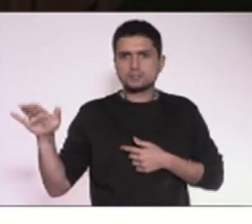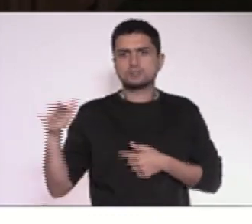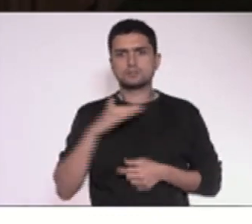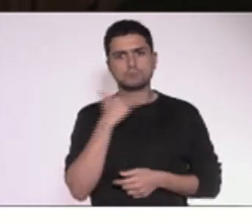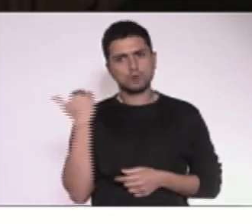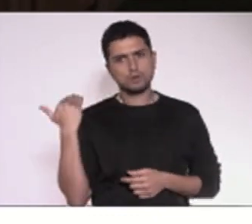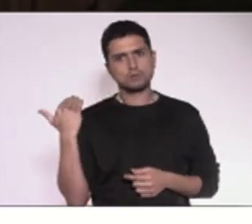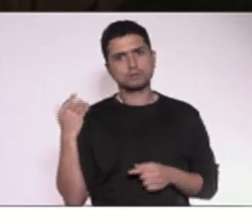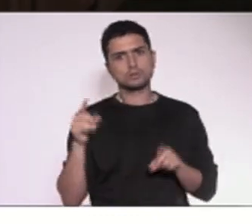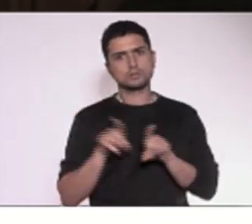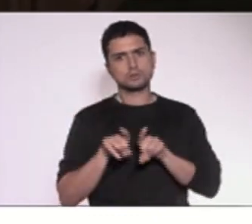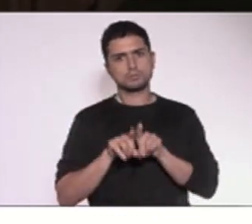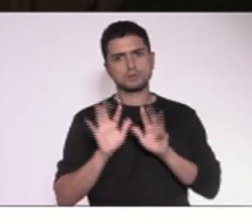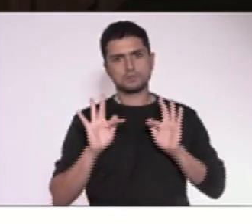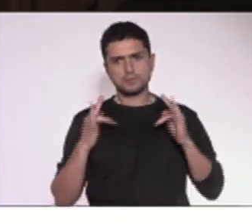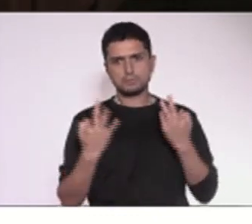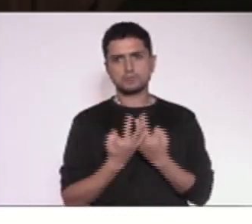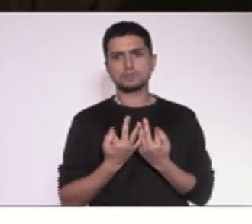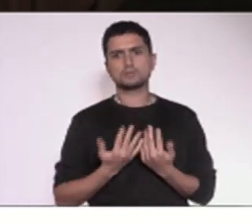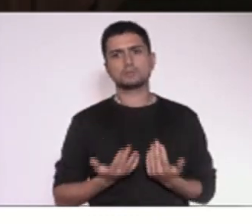famílias.